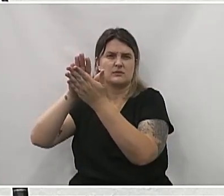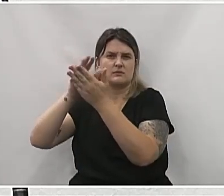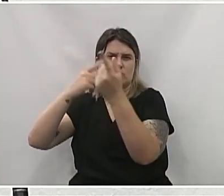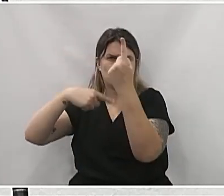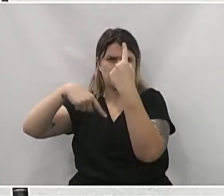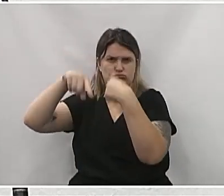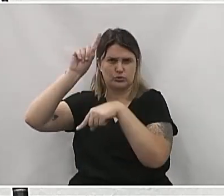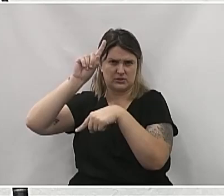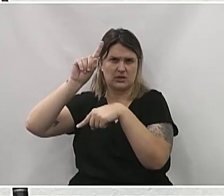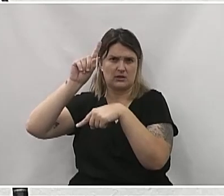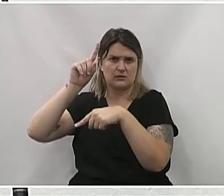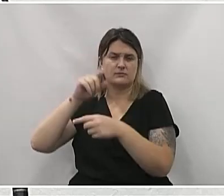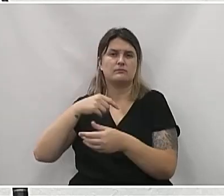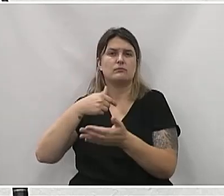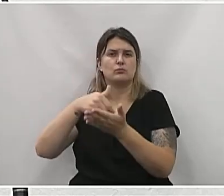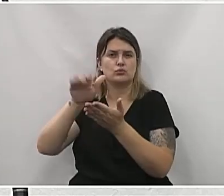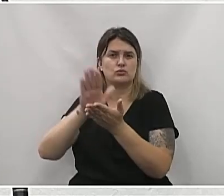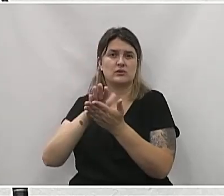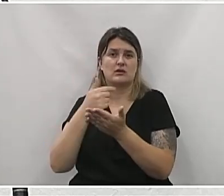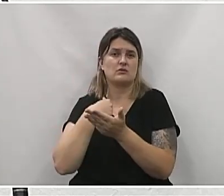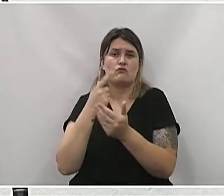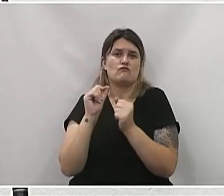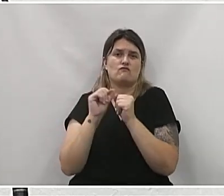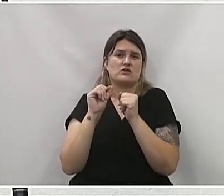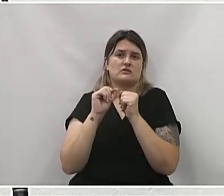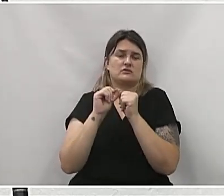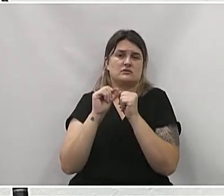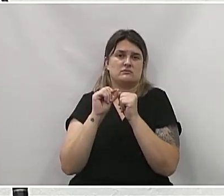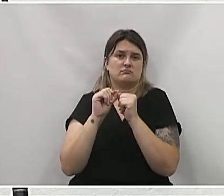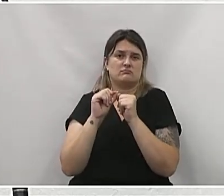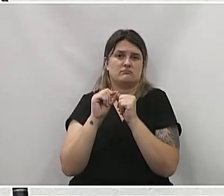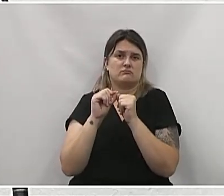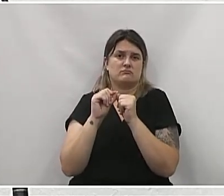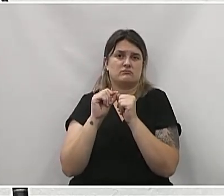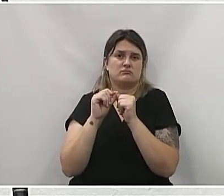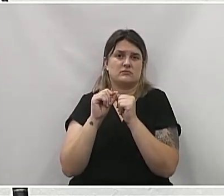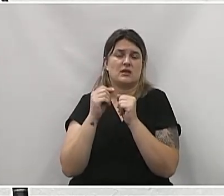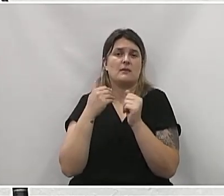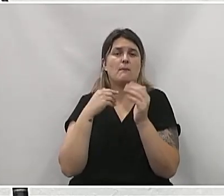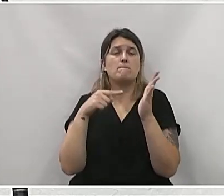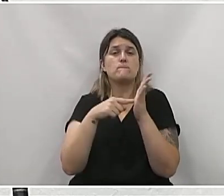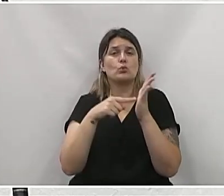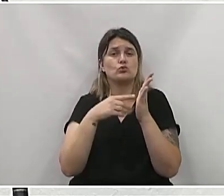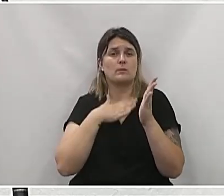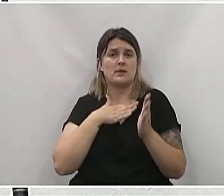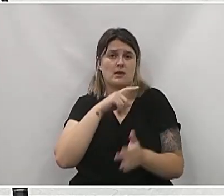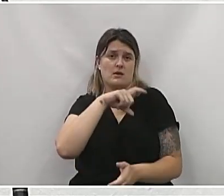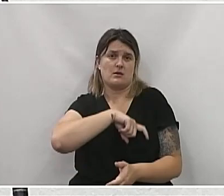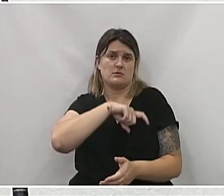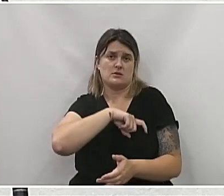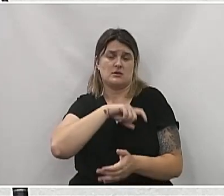revertido por qual a multa que não fui eu que fiz. Fizeram e acabou caindo no meu nome.